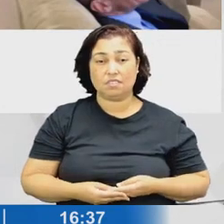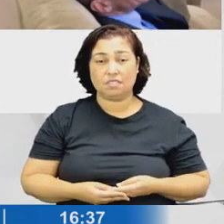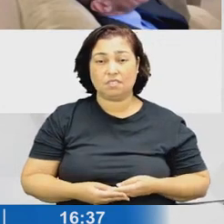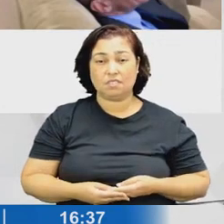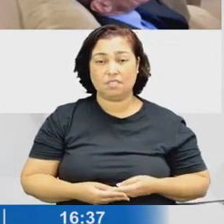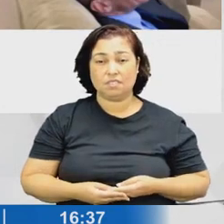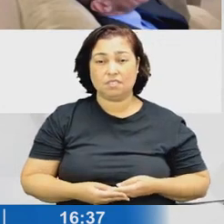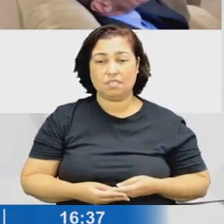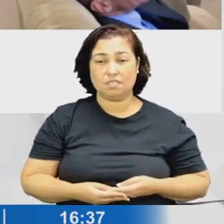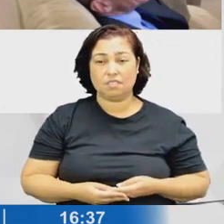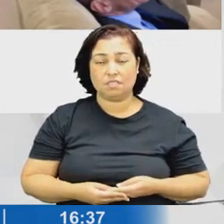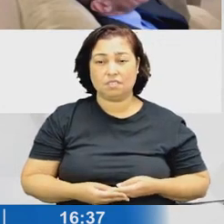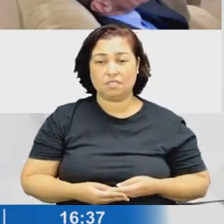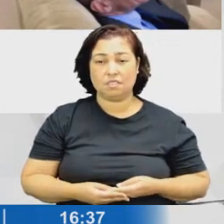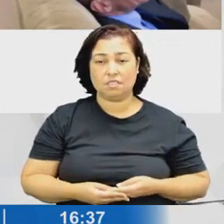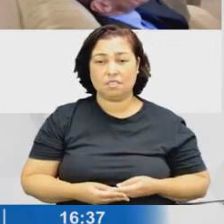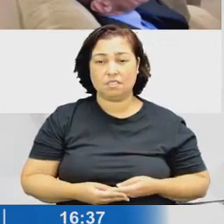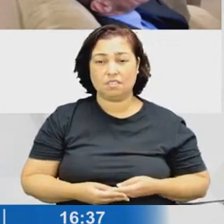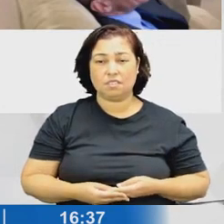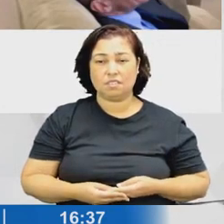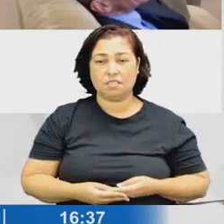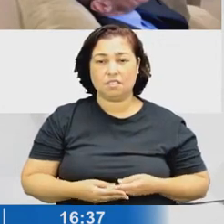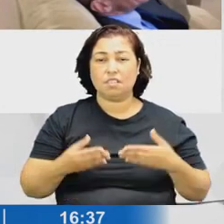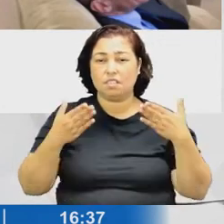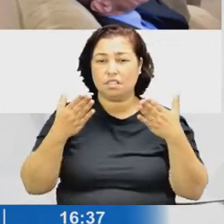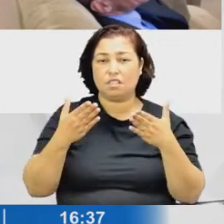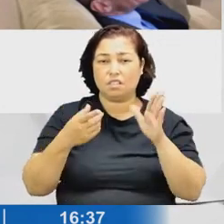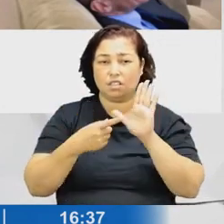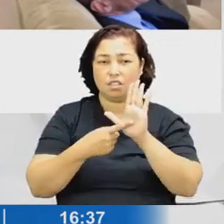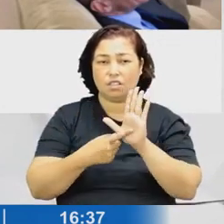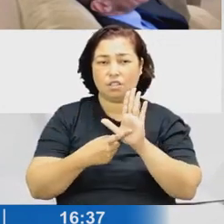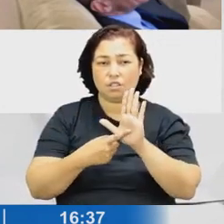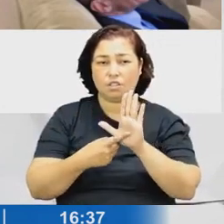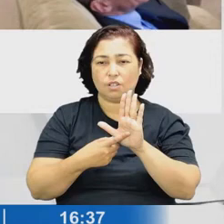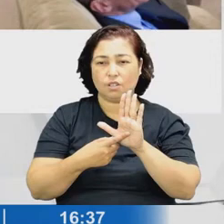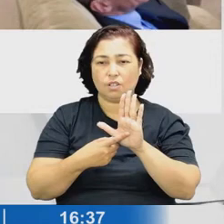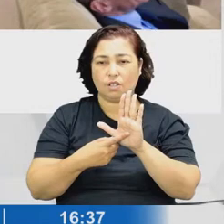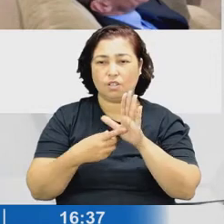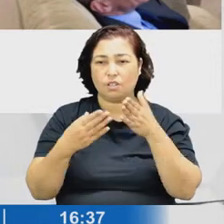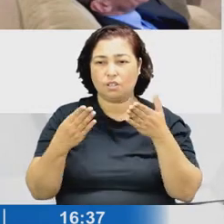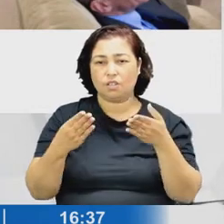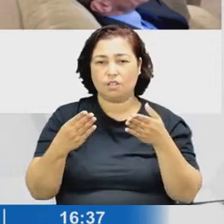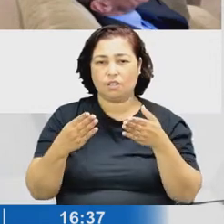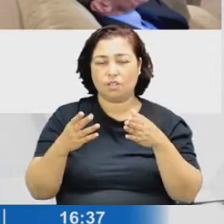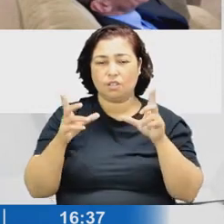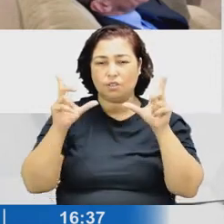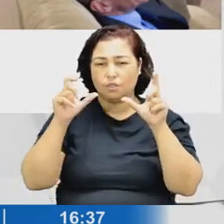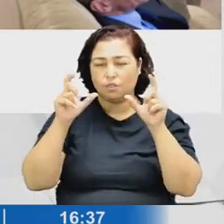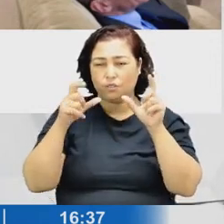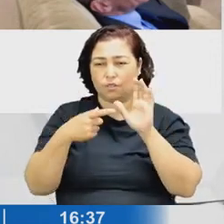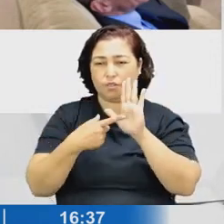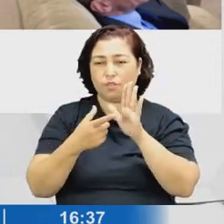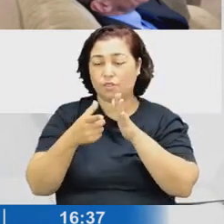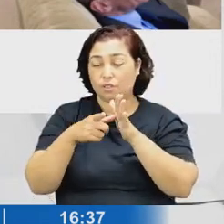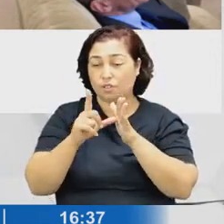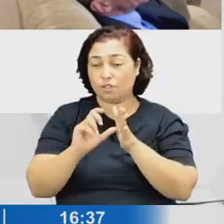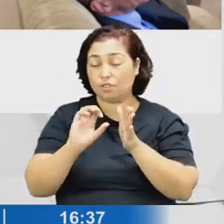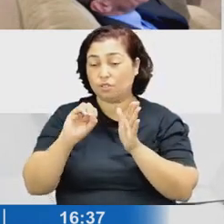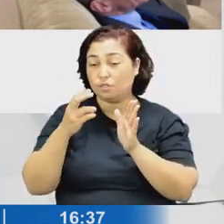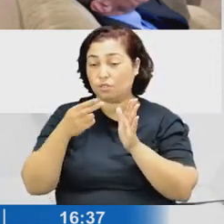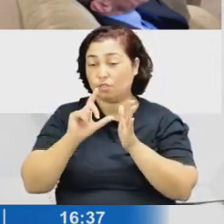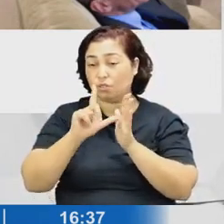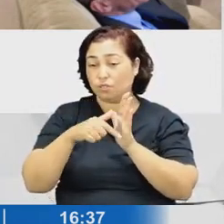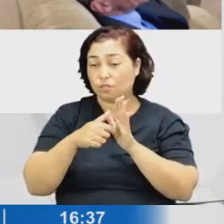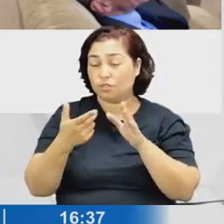você acha que aquela foto ali não gerou Uma foto tinha Pousada aquela fotinha todo mundo abraçadinha assim ó mas antes ou depois da foto